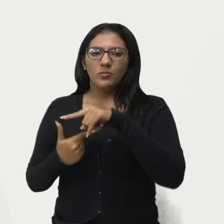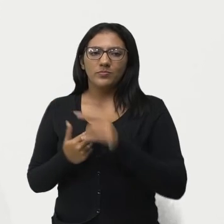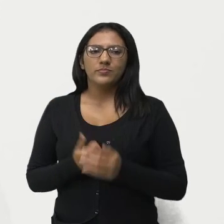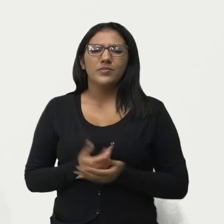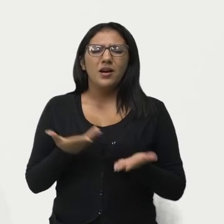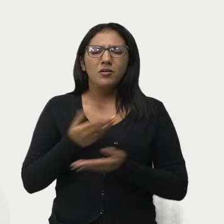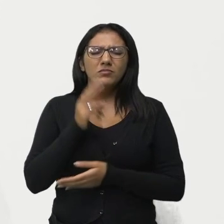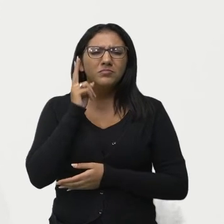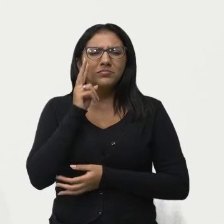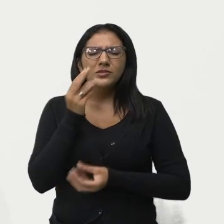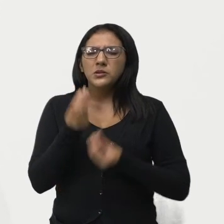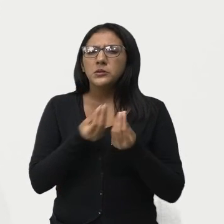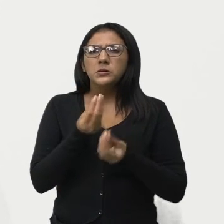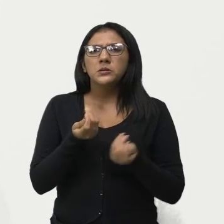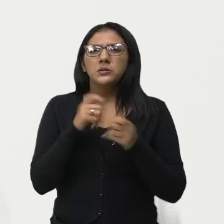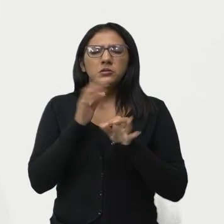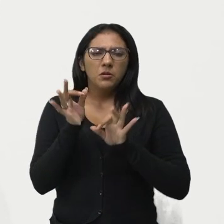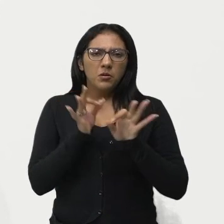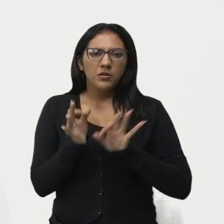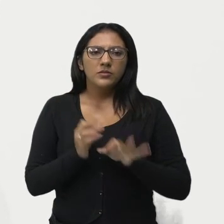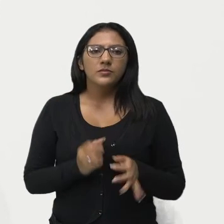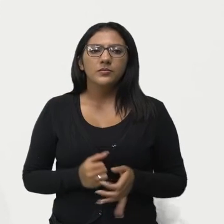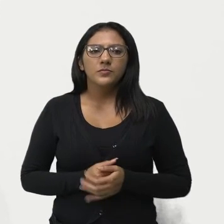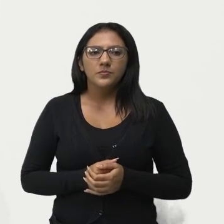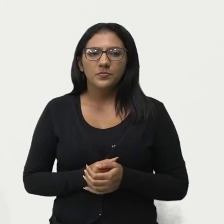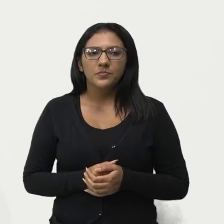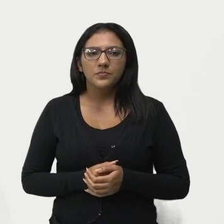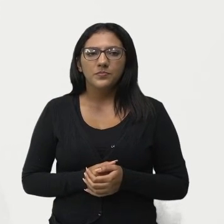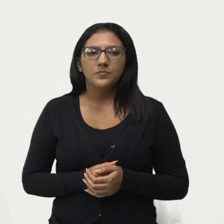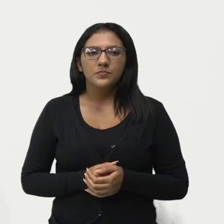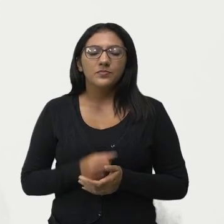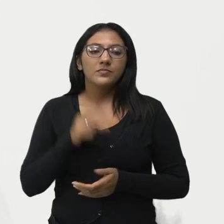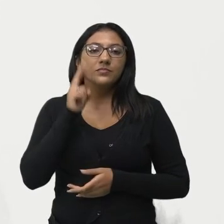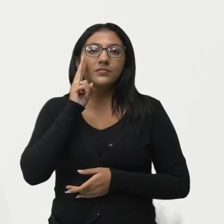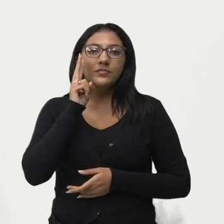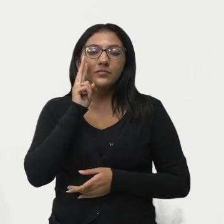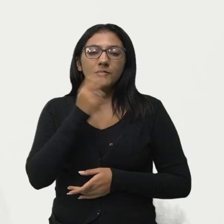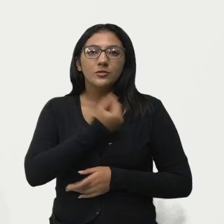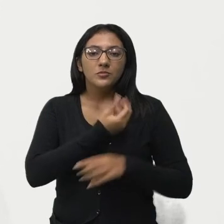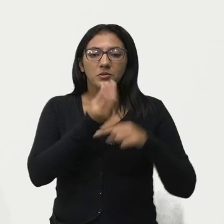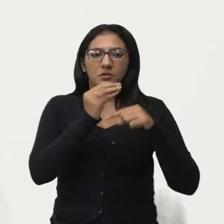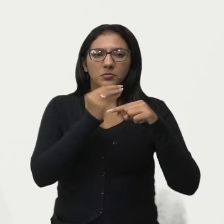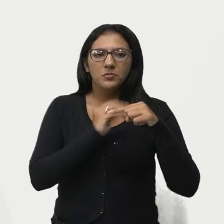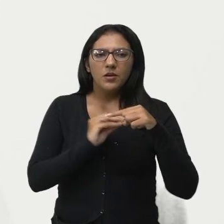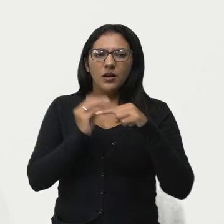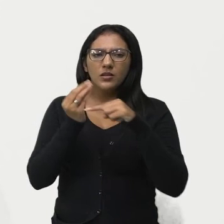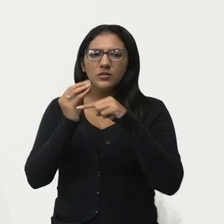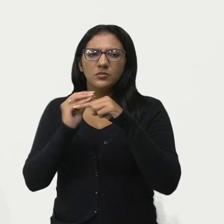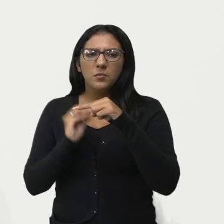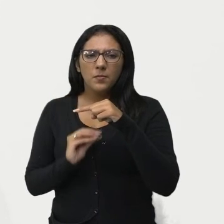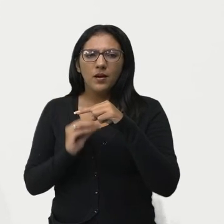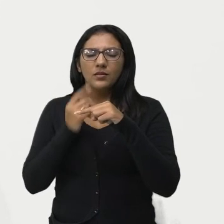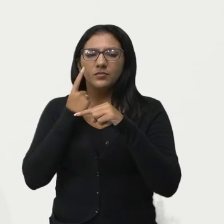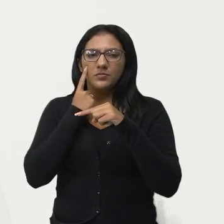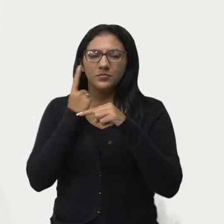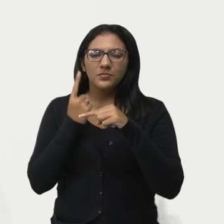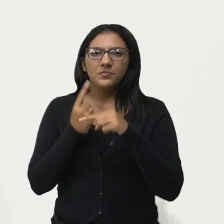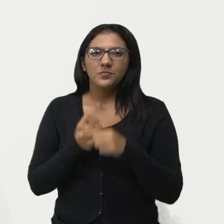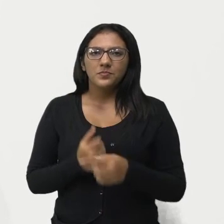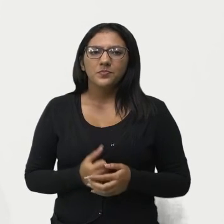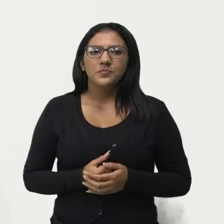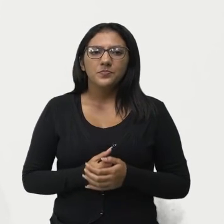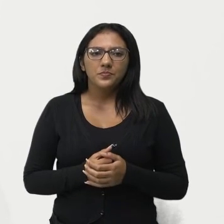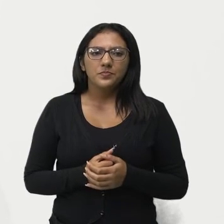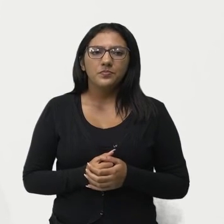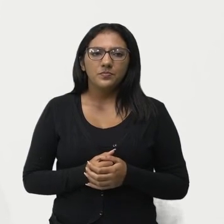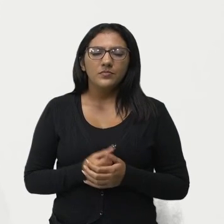como é que a gente realiza isso? Olha só. É produto de duas frações. 36 multiplicado com